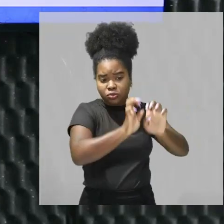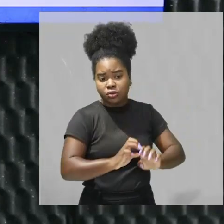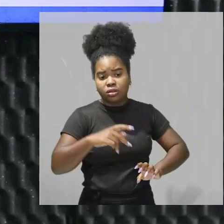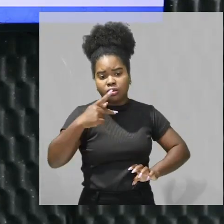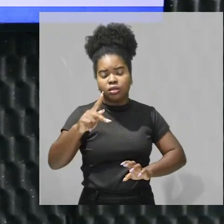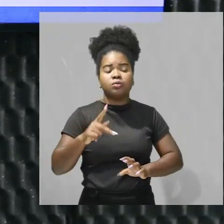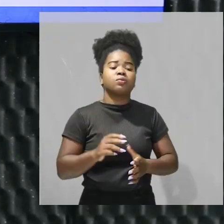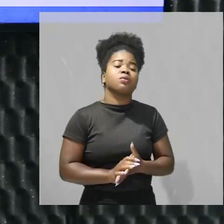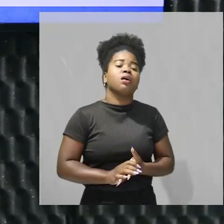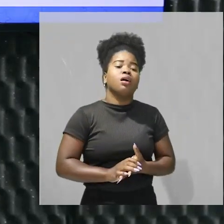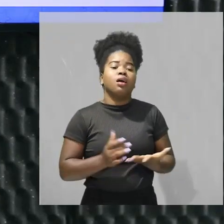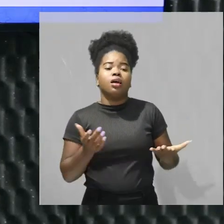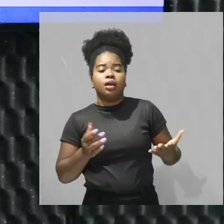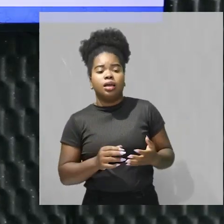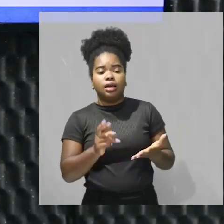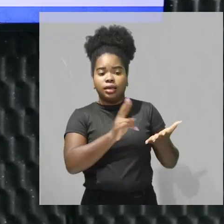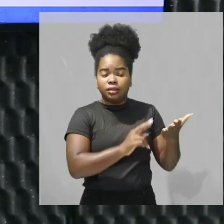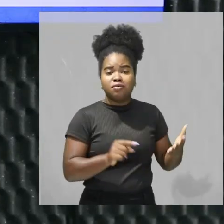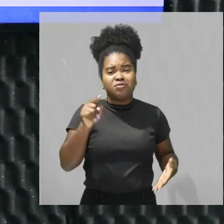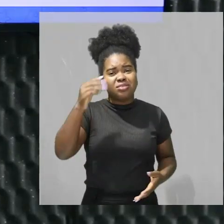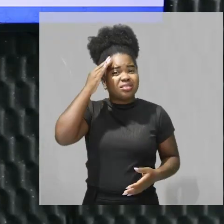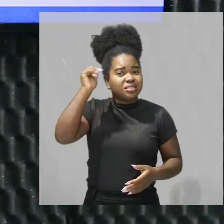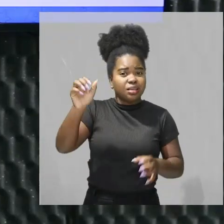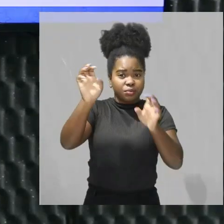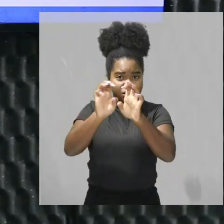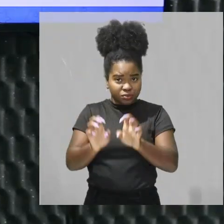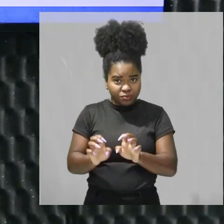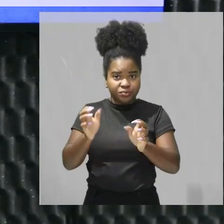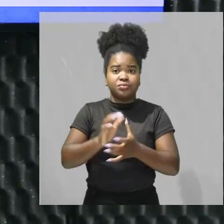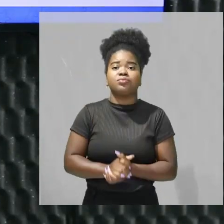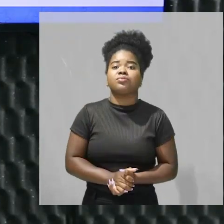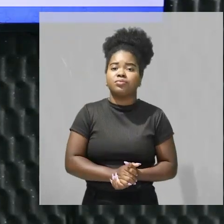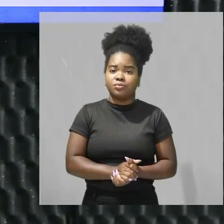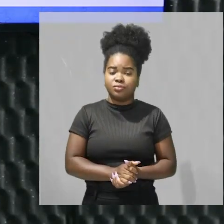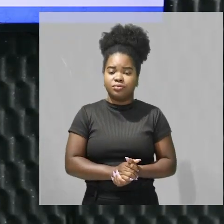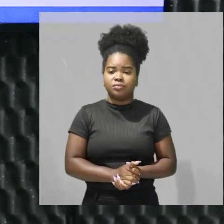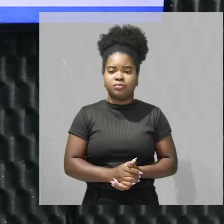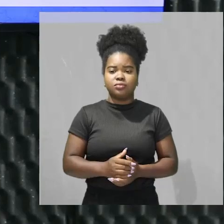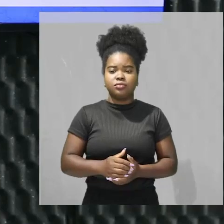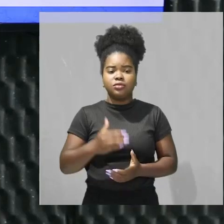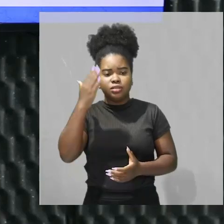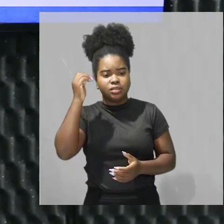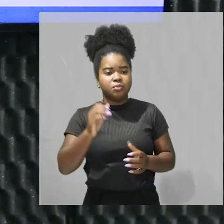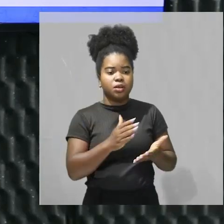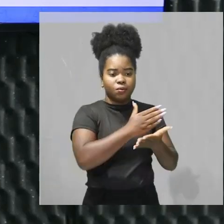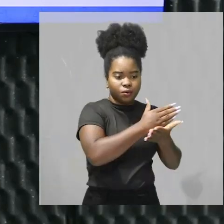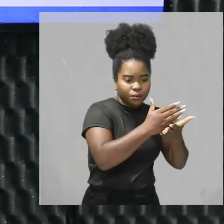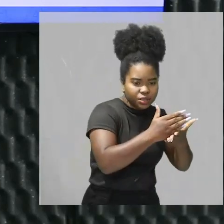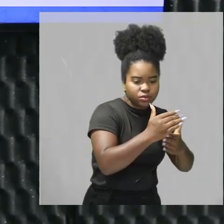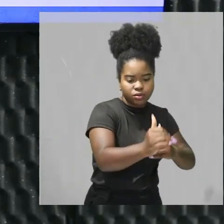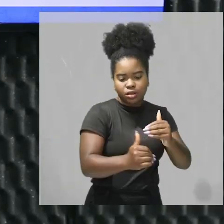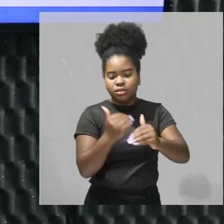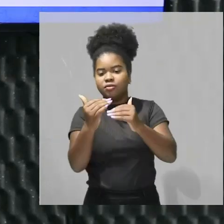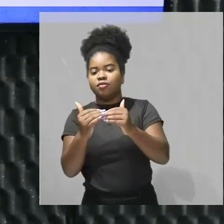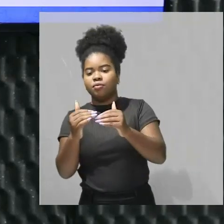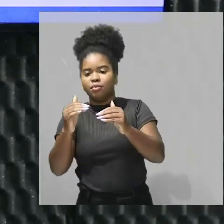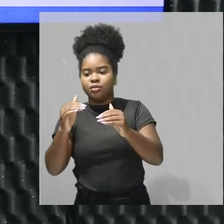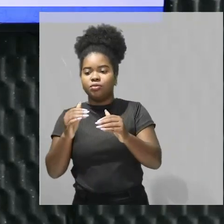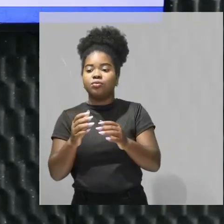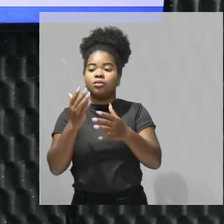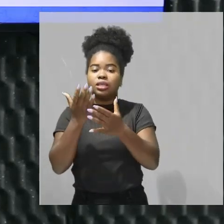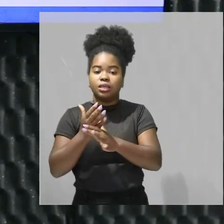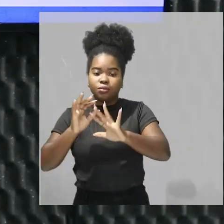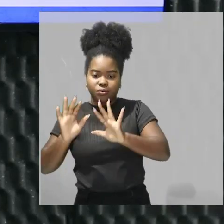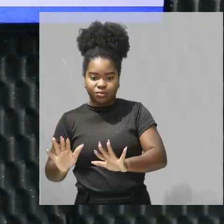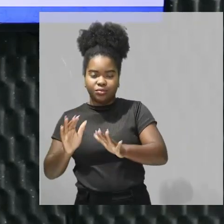sabe que a estrutura do texto dissertativo argumentativo é a introdução, o desenvolvimento e a conclusão. Então,